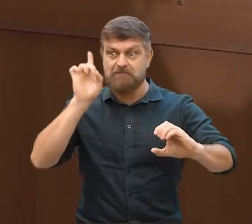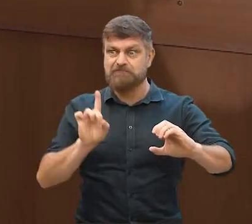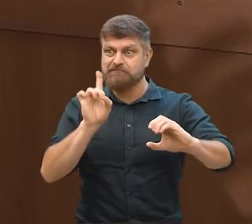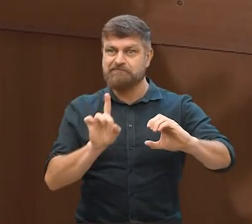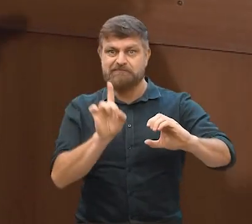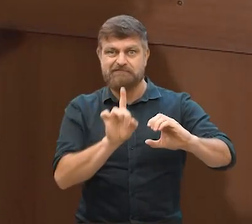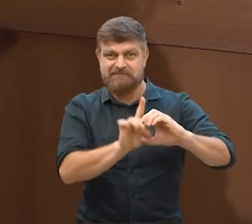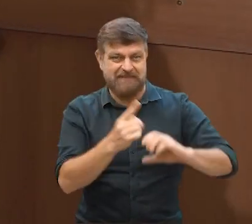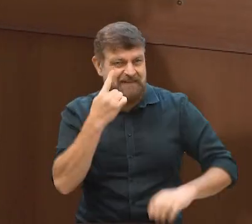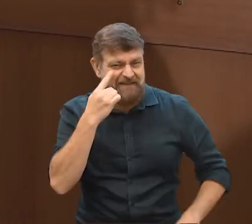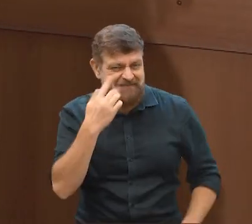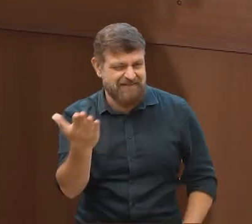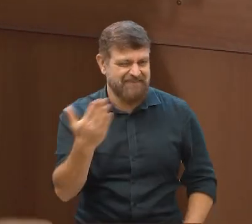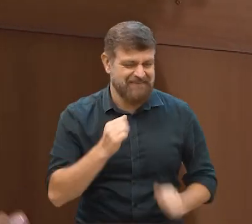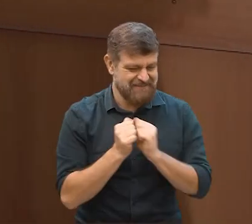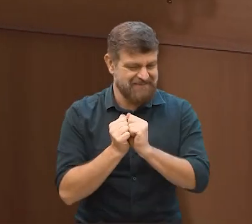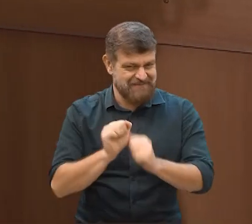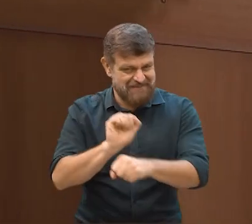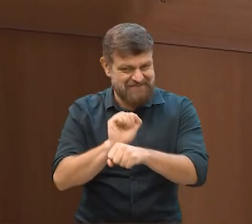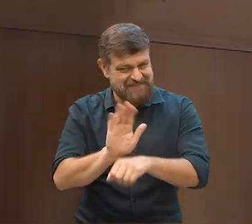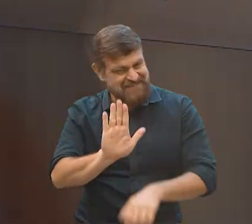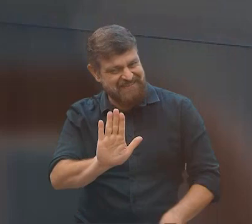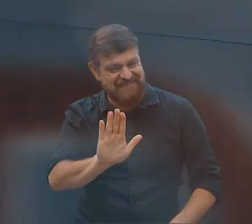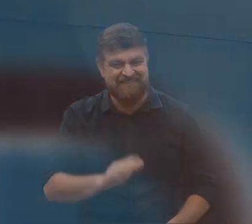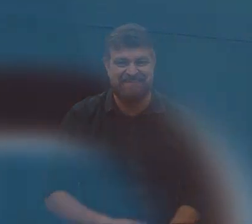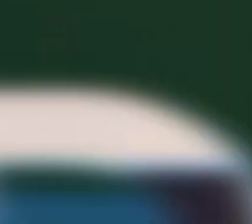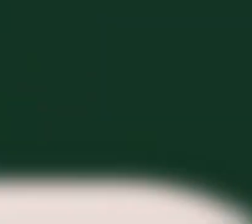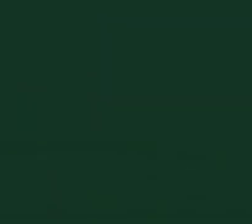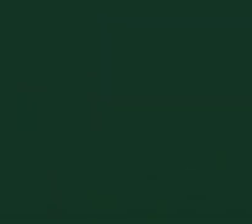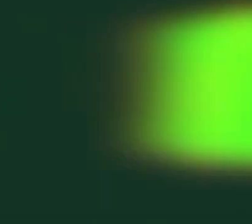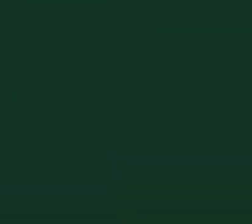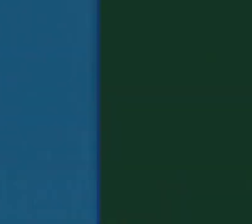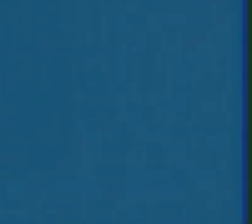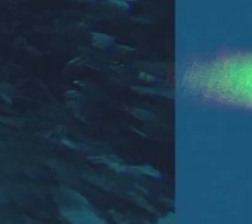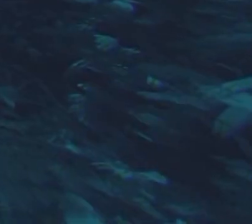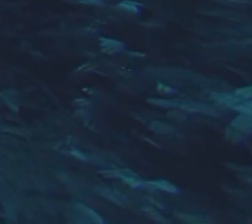dentro do intestino. Se você quer ver, fique conosco, a gente volta já.